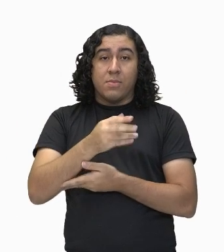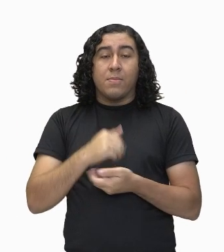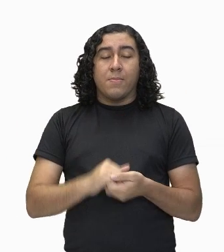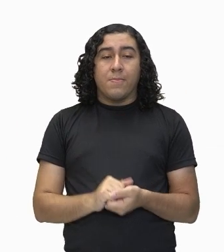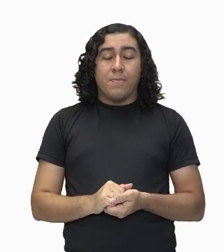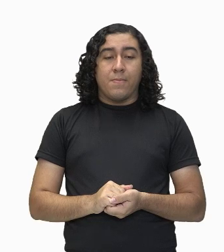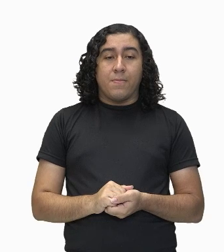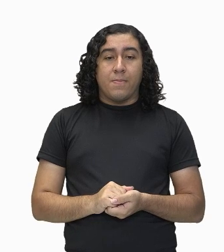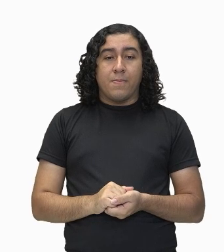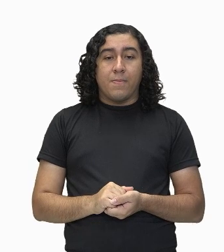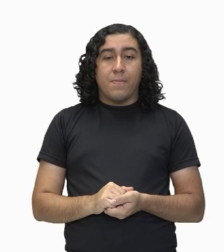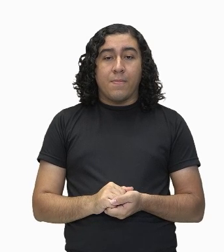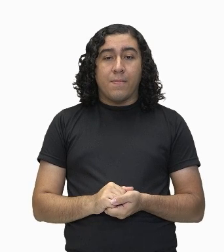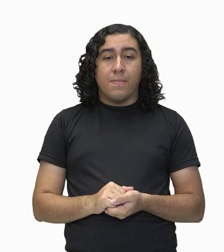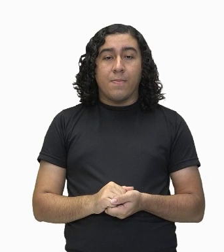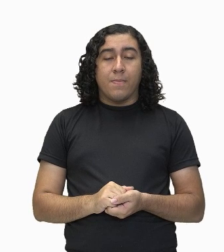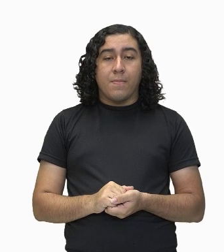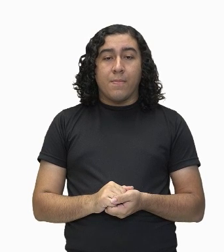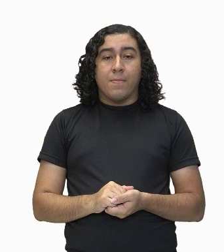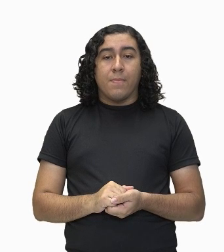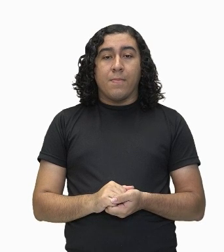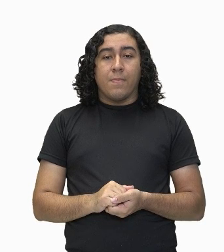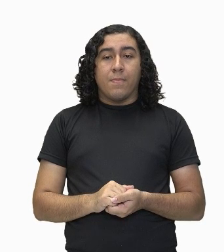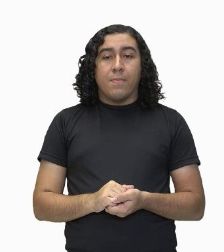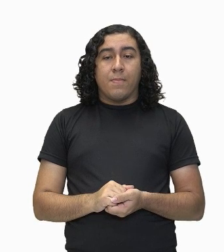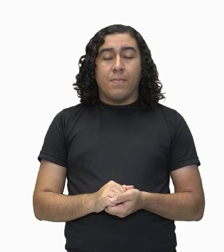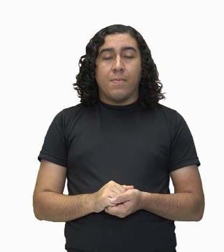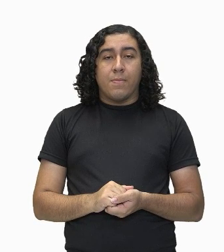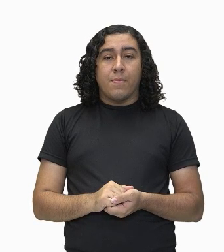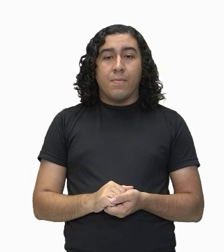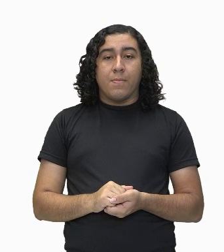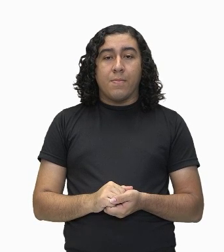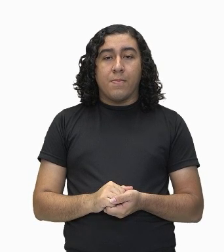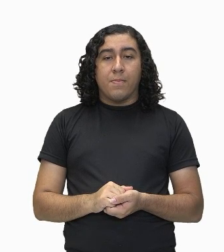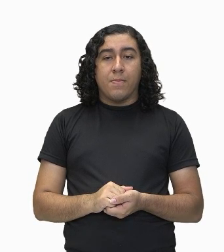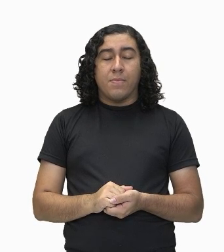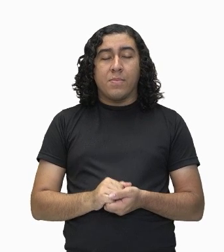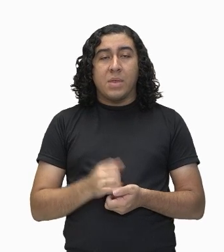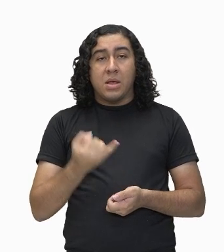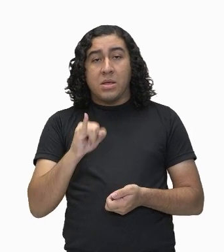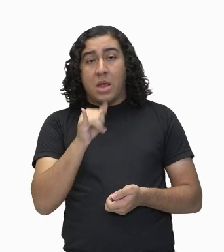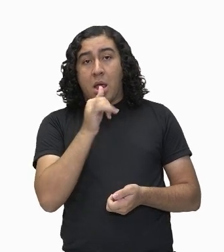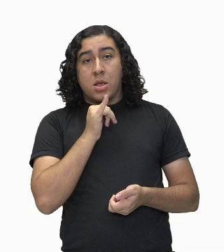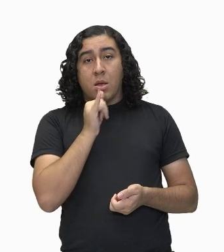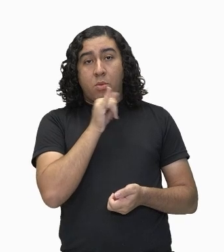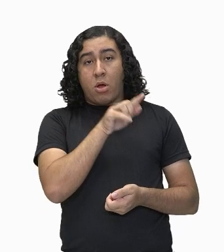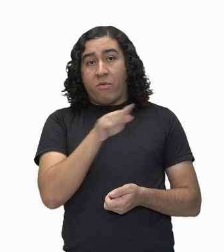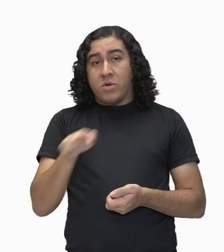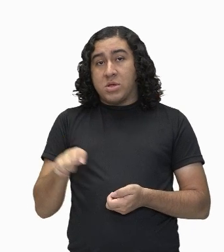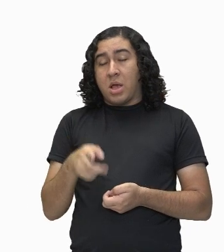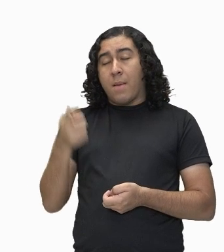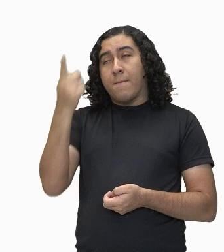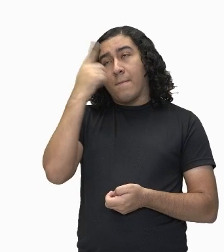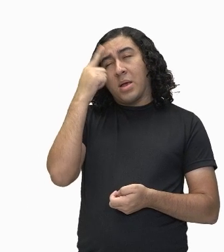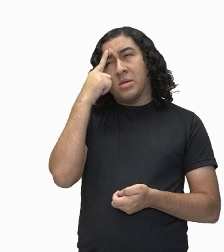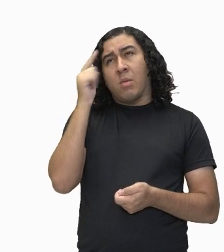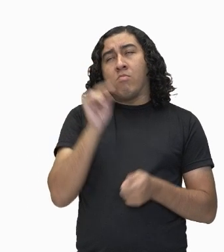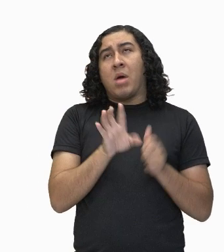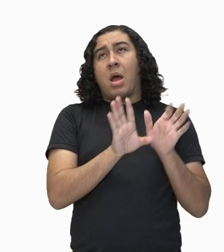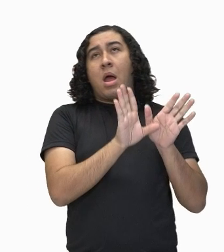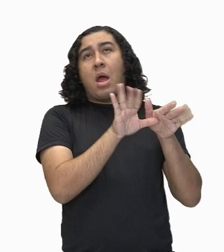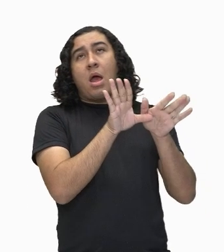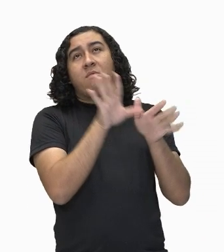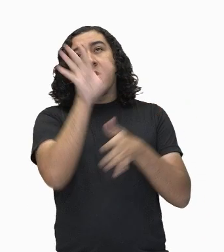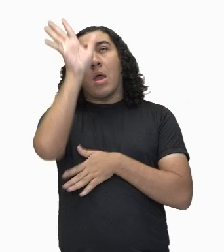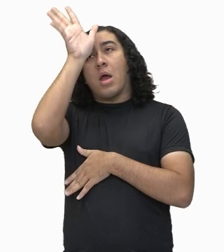aí, ó, quando você pensa, por exemplo, num galo, numa ave que é